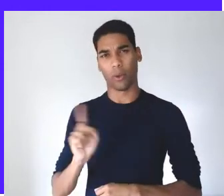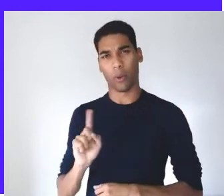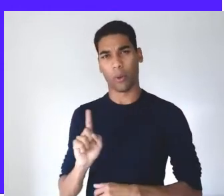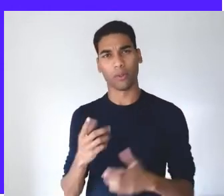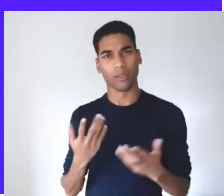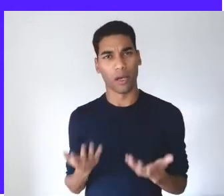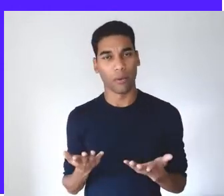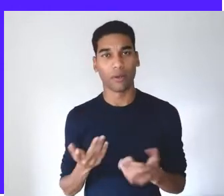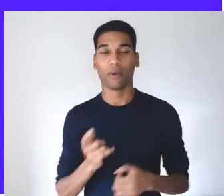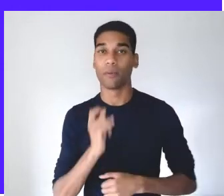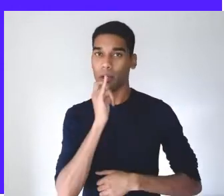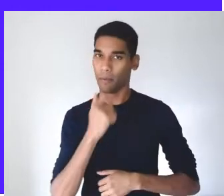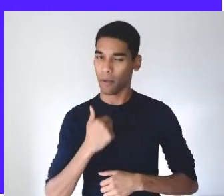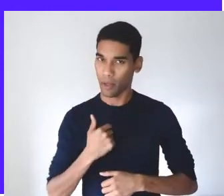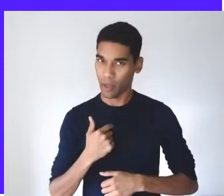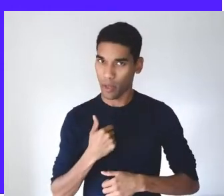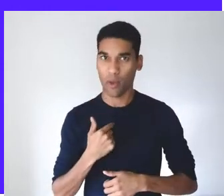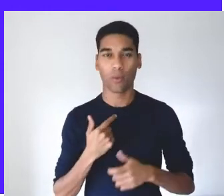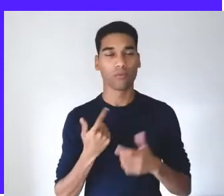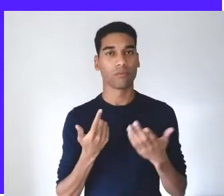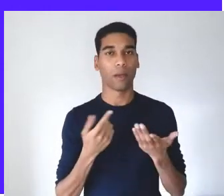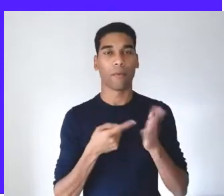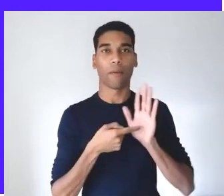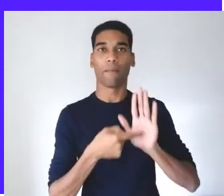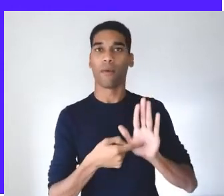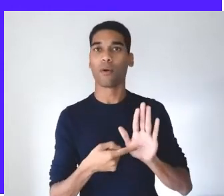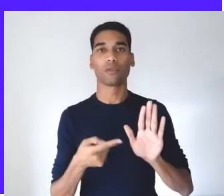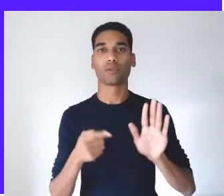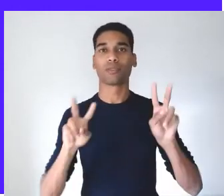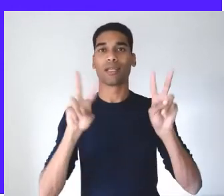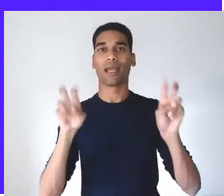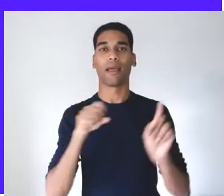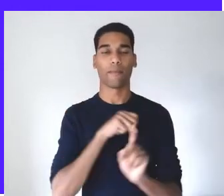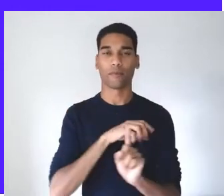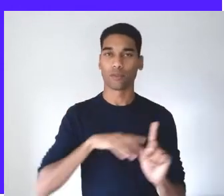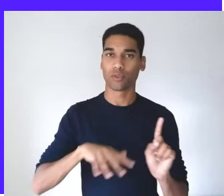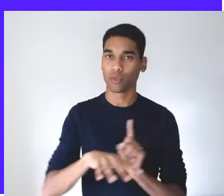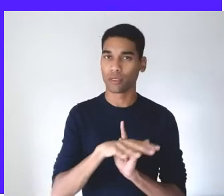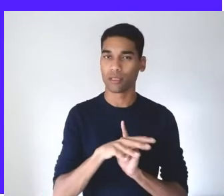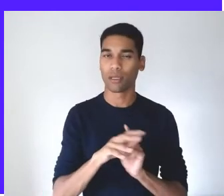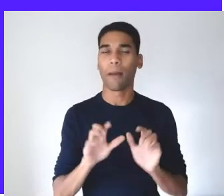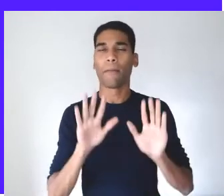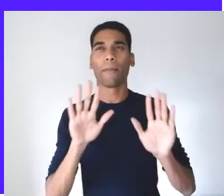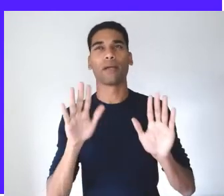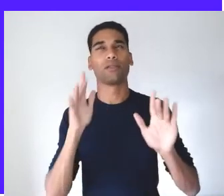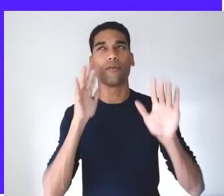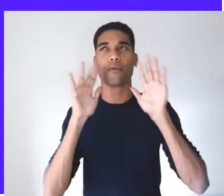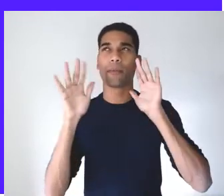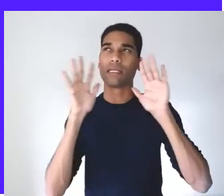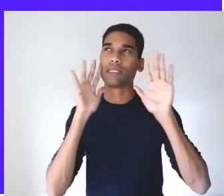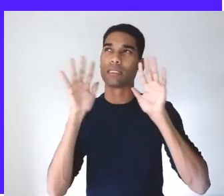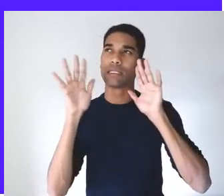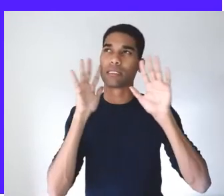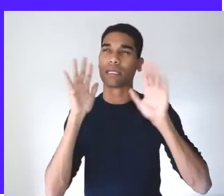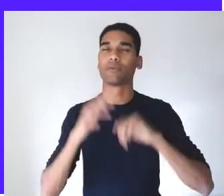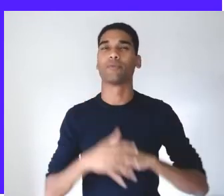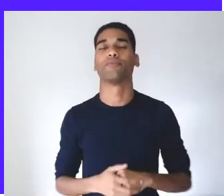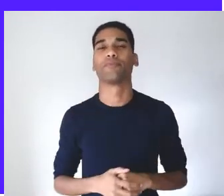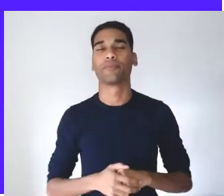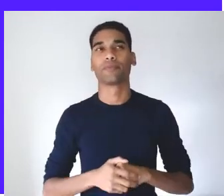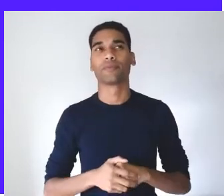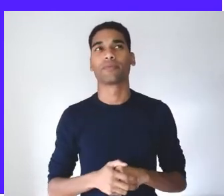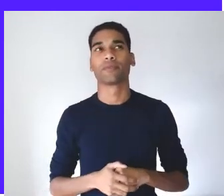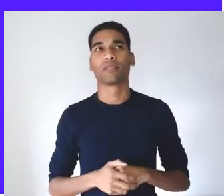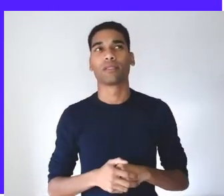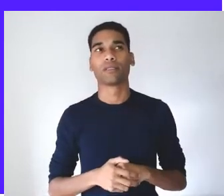há muitos anos, assim, mas com que frequência que eu busco olhar para que pode estar funcionando,